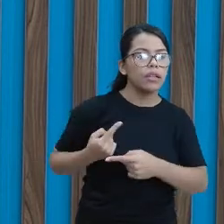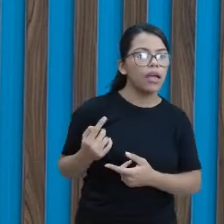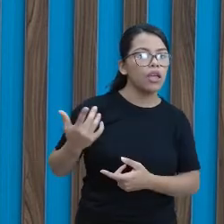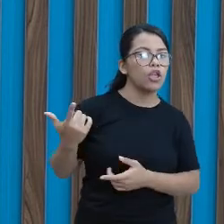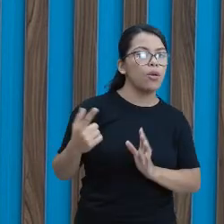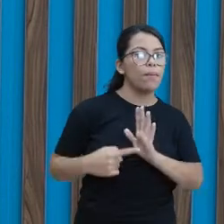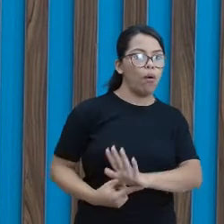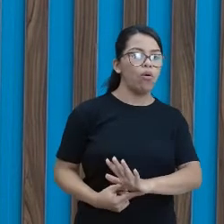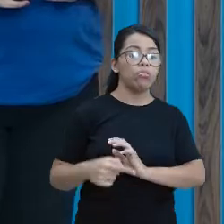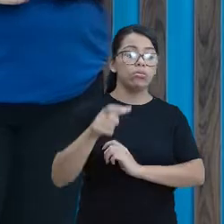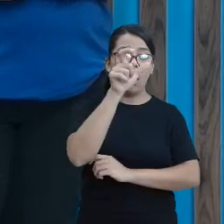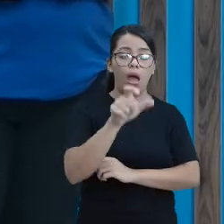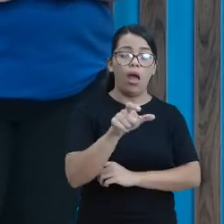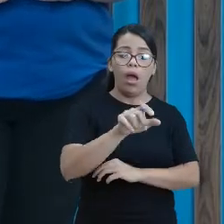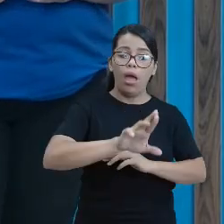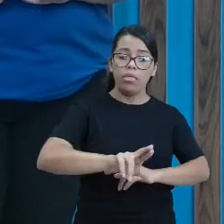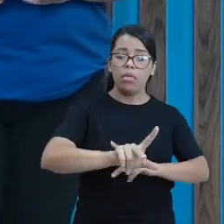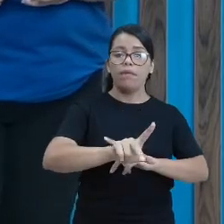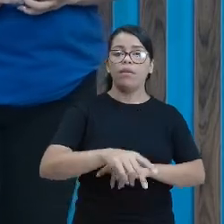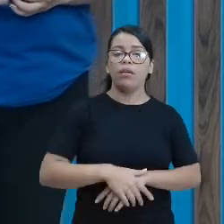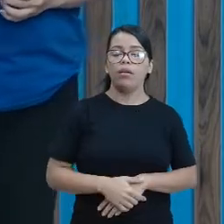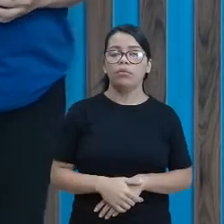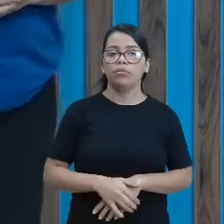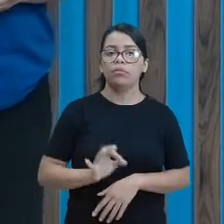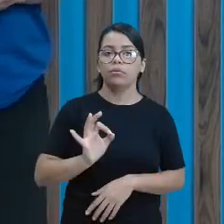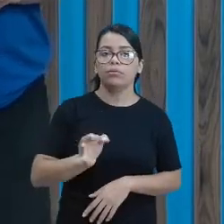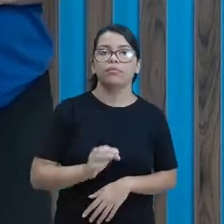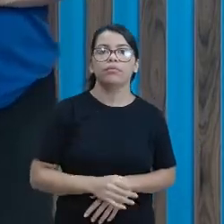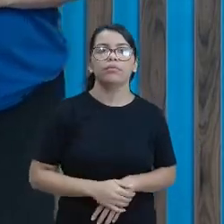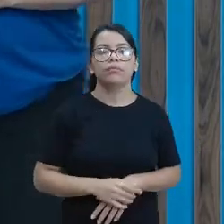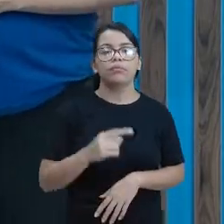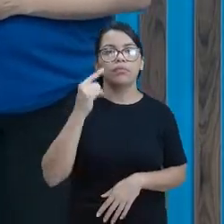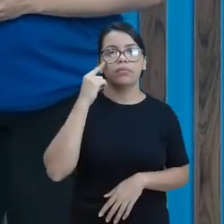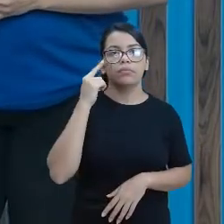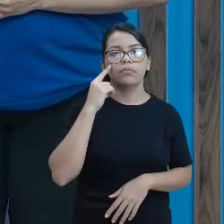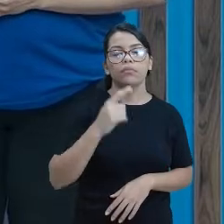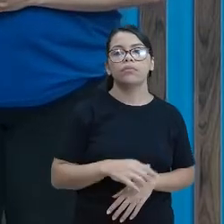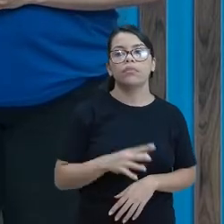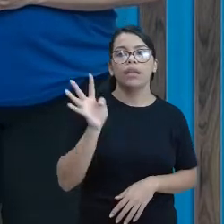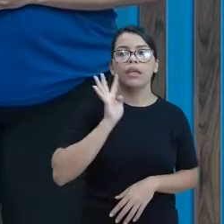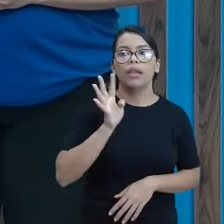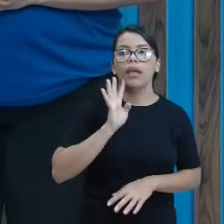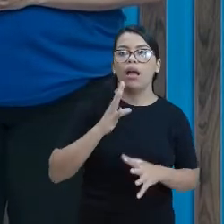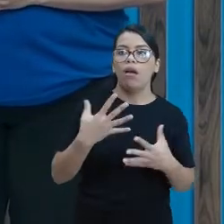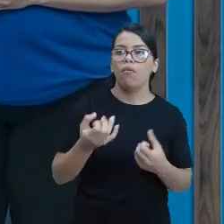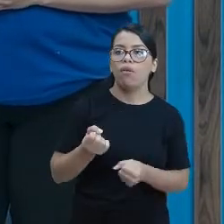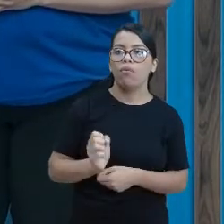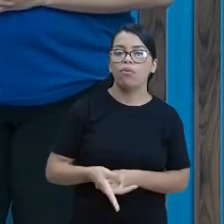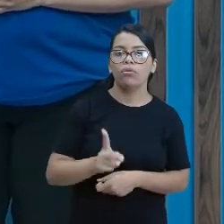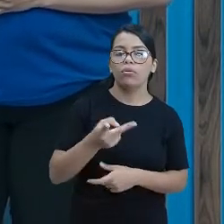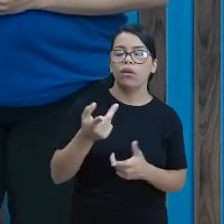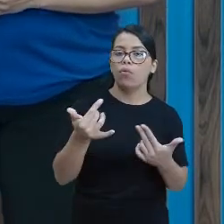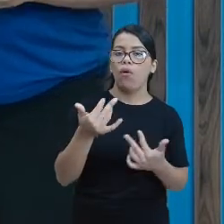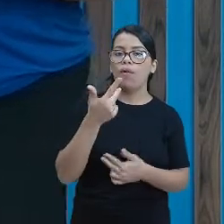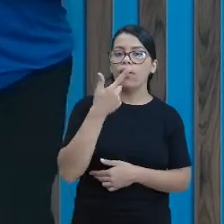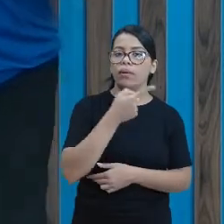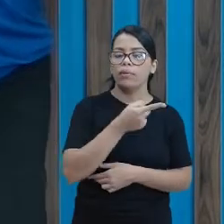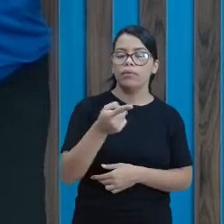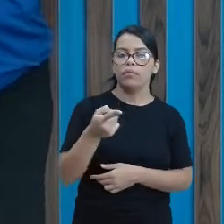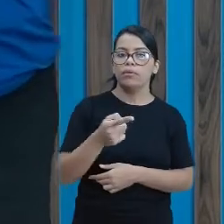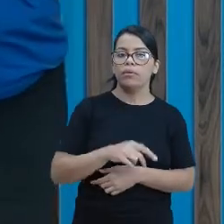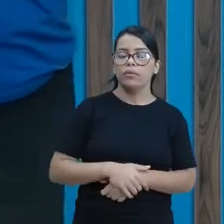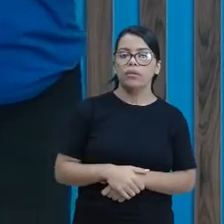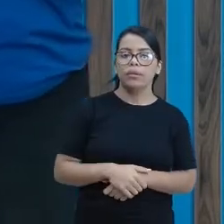diferente. Exatamente, professora. Tá vendo aí, gente, que legal? Então, ó, vamos continuar aqui. Como eu disse para vocês,